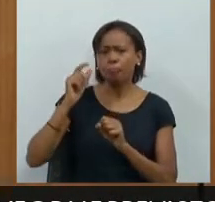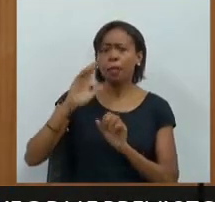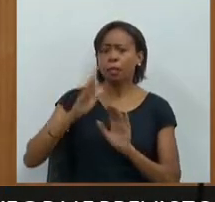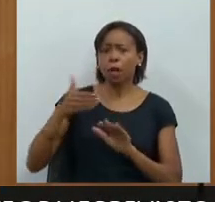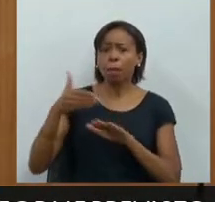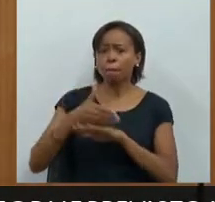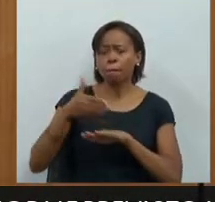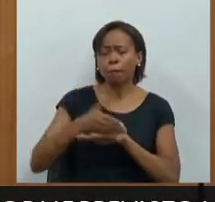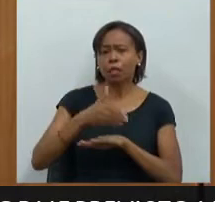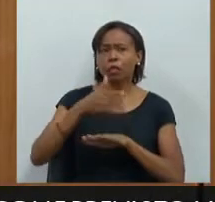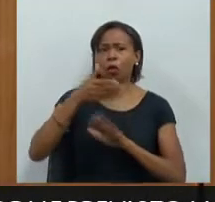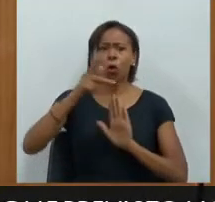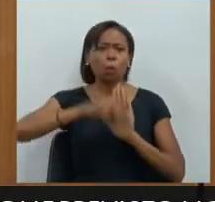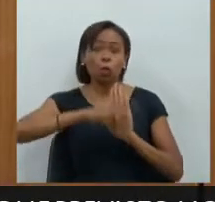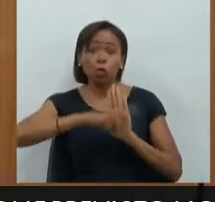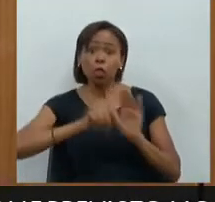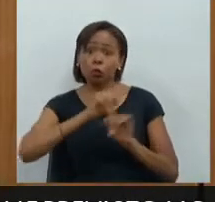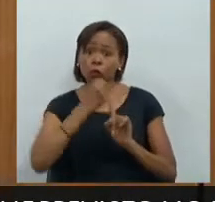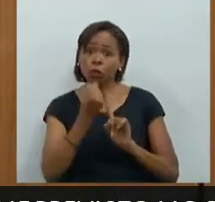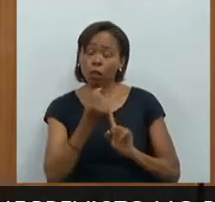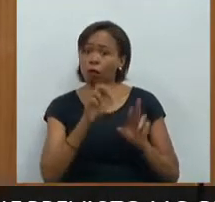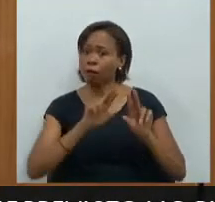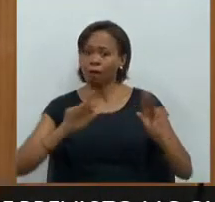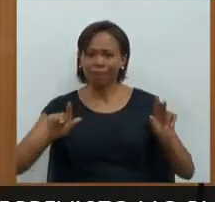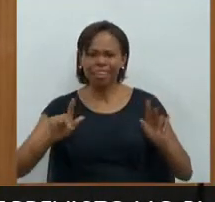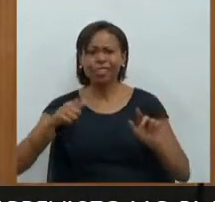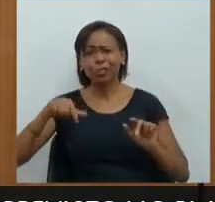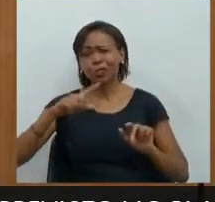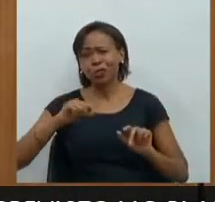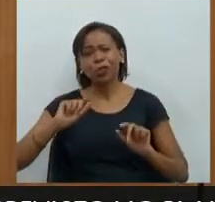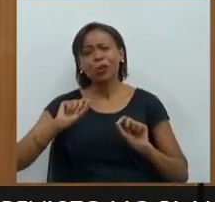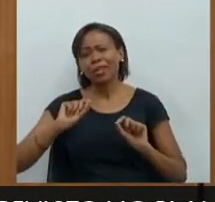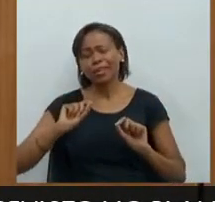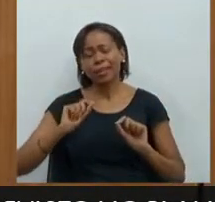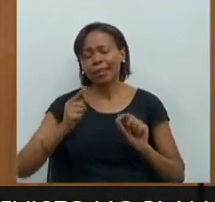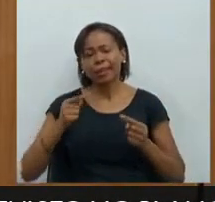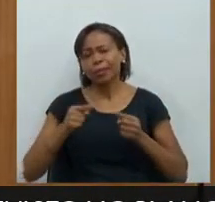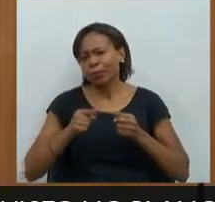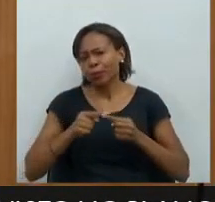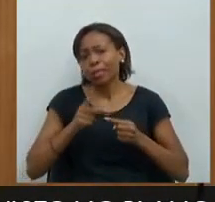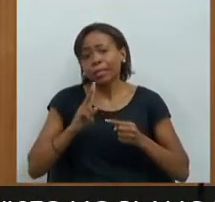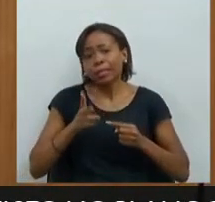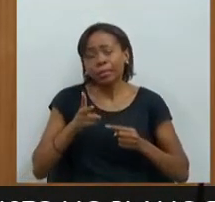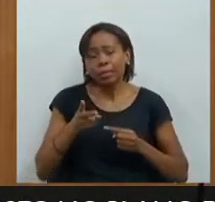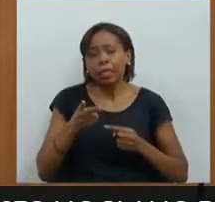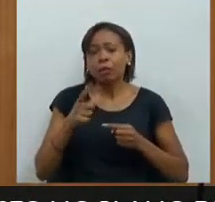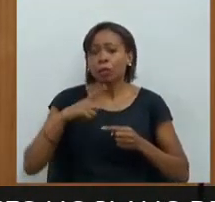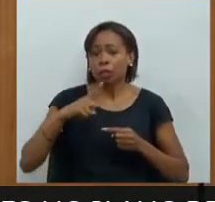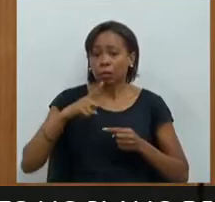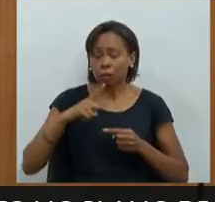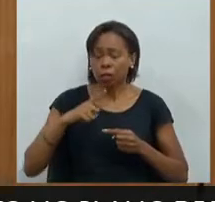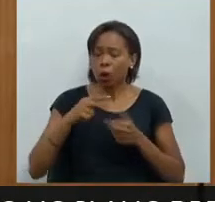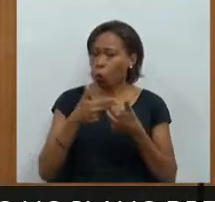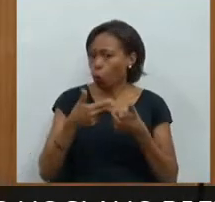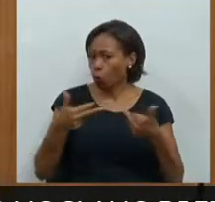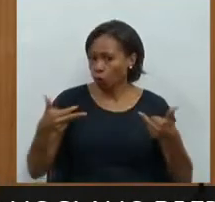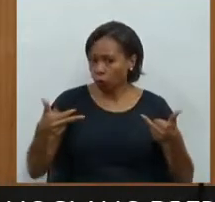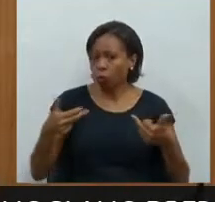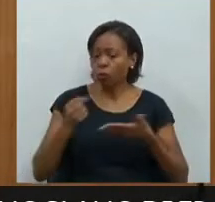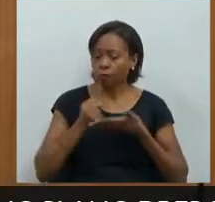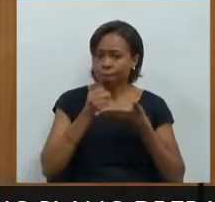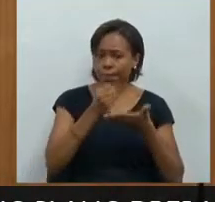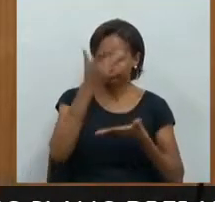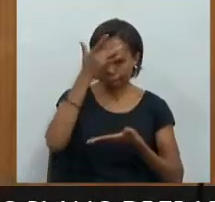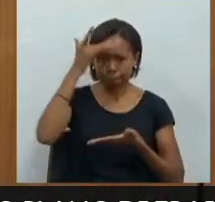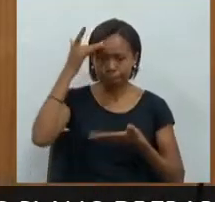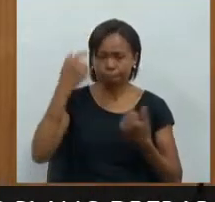projetos sociais, a gente tem esse DNA, a gente consegue sempre separar alguma coisa para o benefício de alguém que